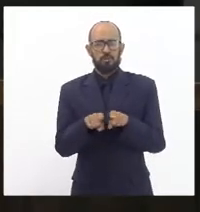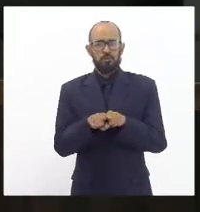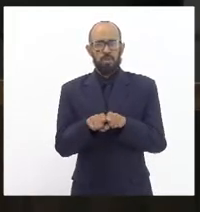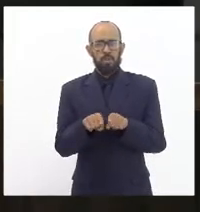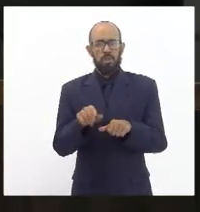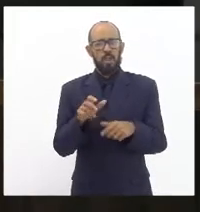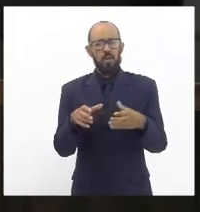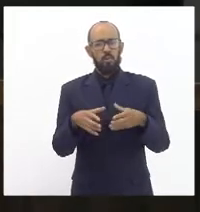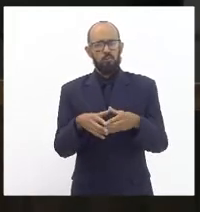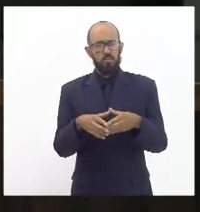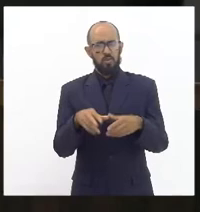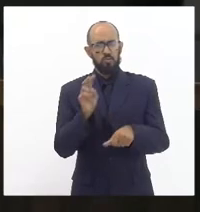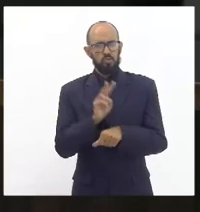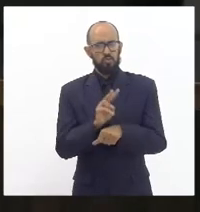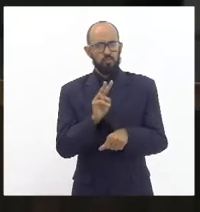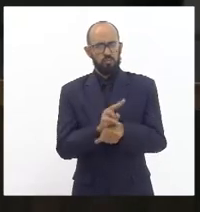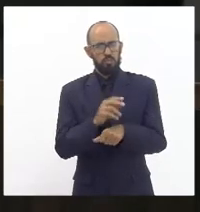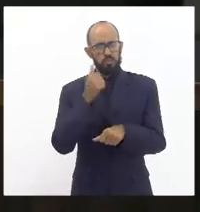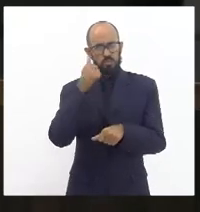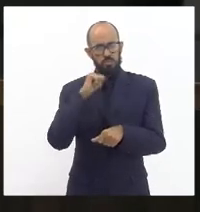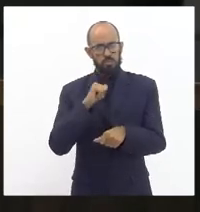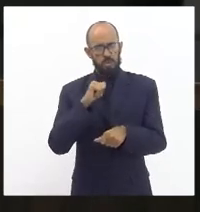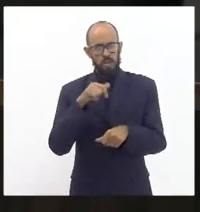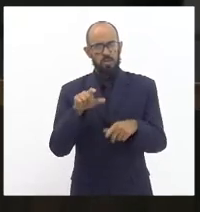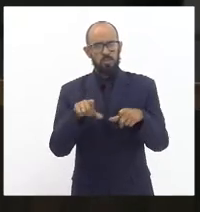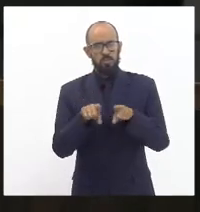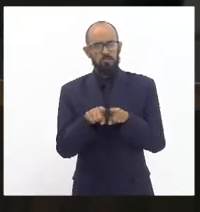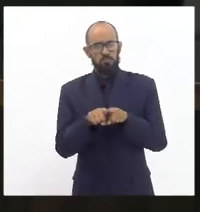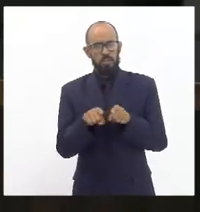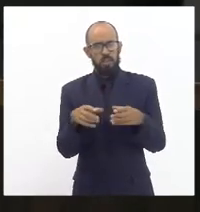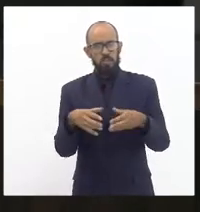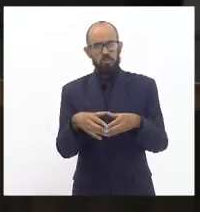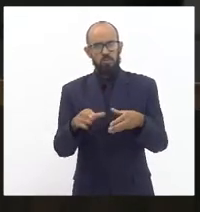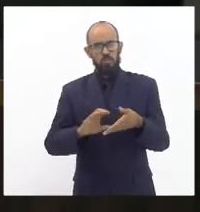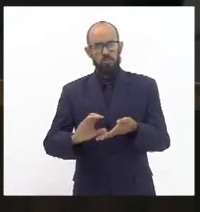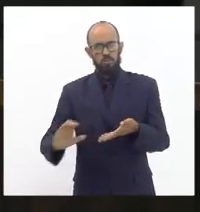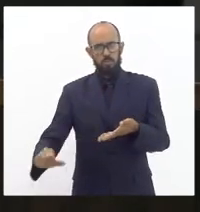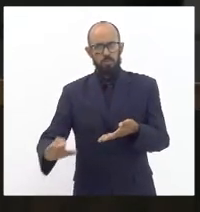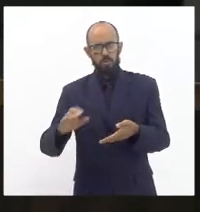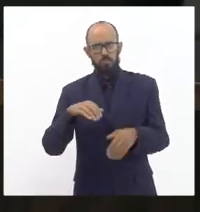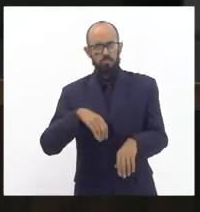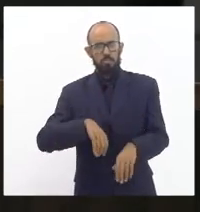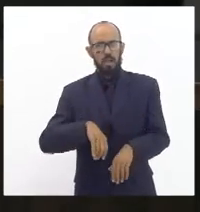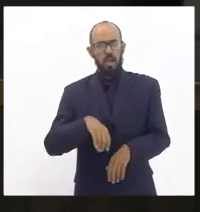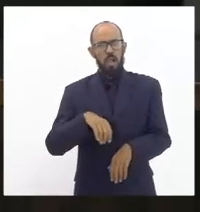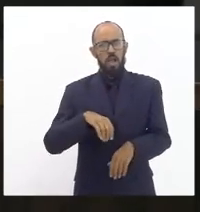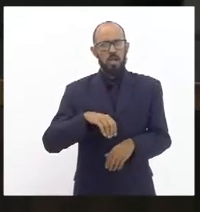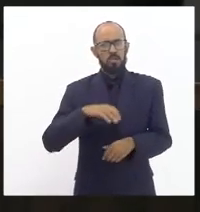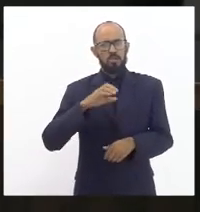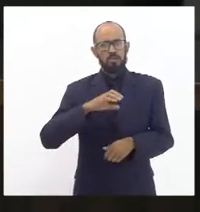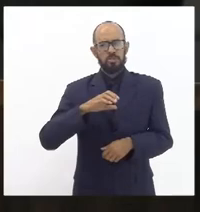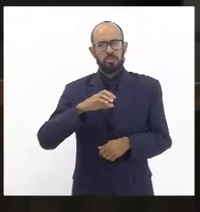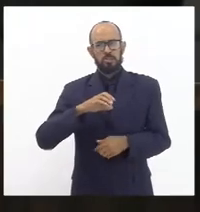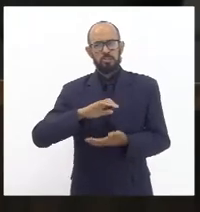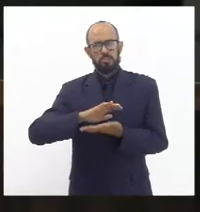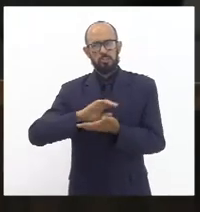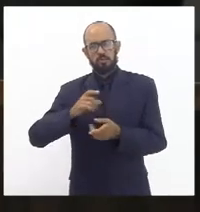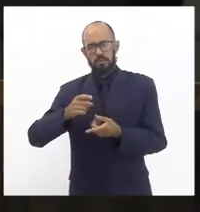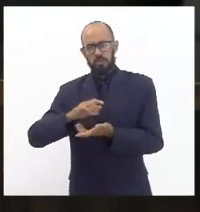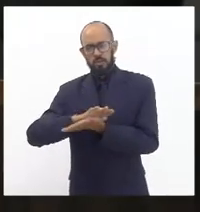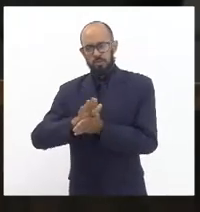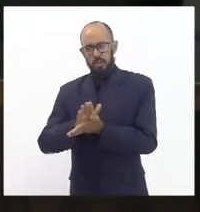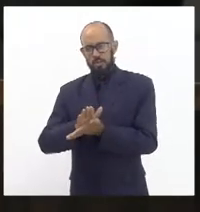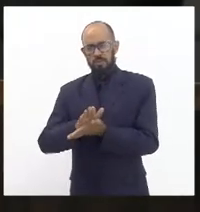dos direitos da mulher e da comissão de orçamento para emitir o parecer pela comissão combate às discriminações